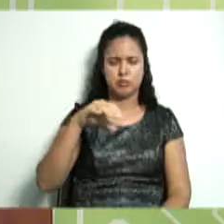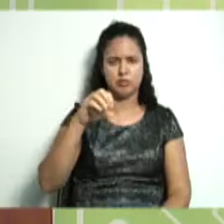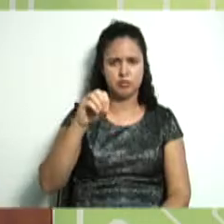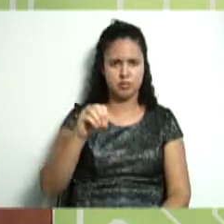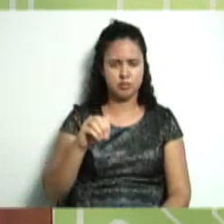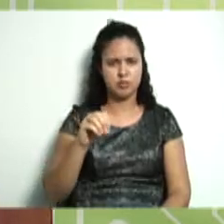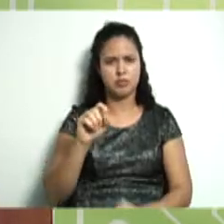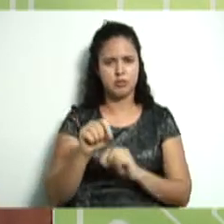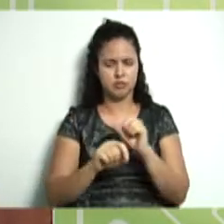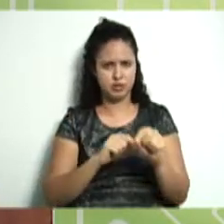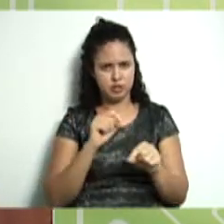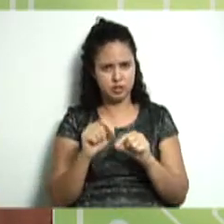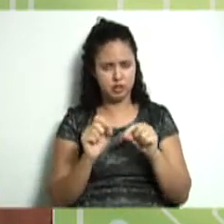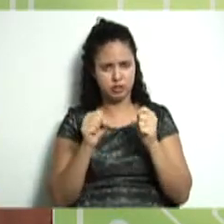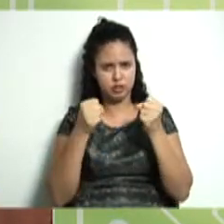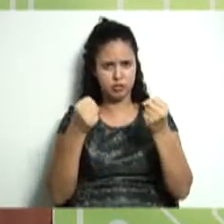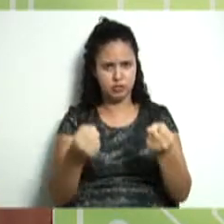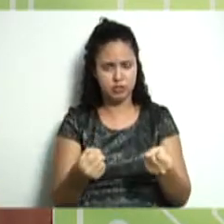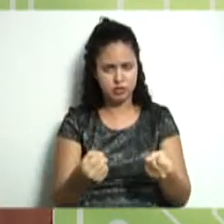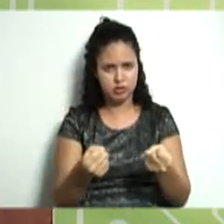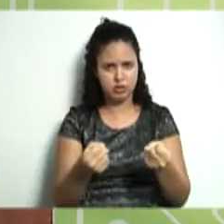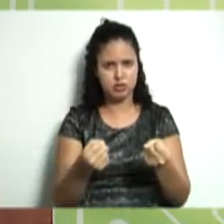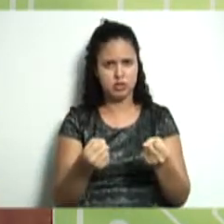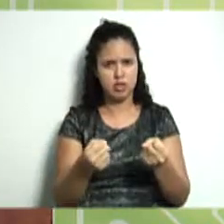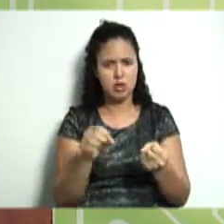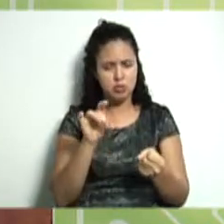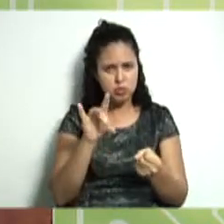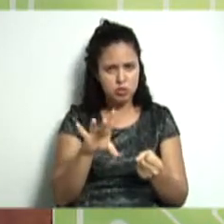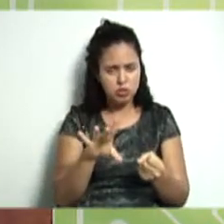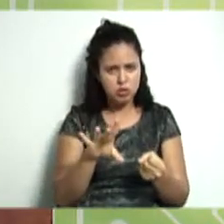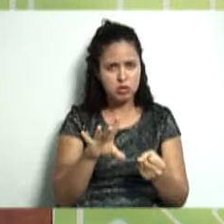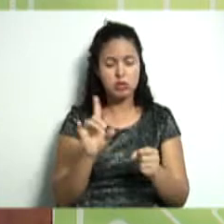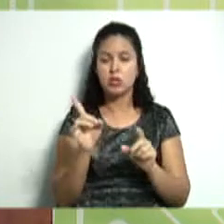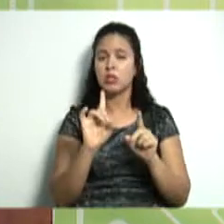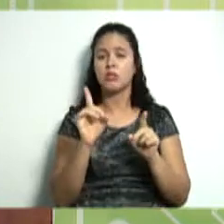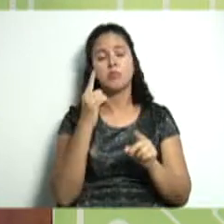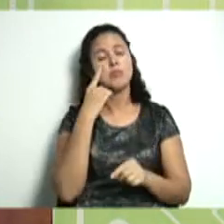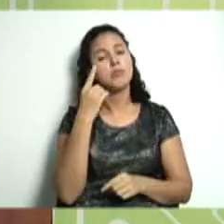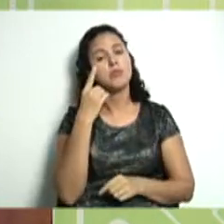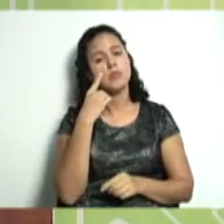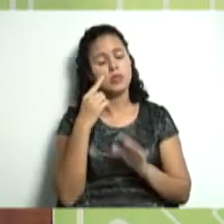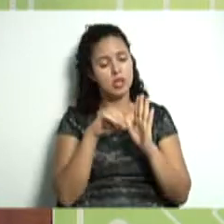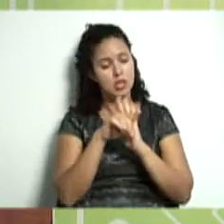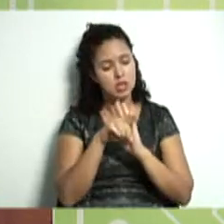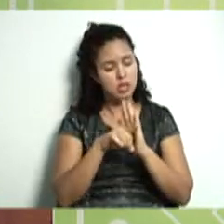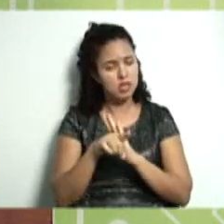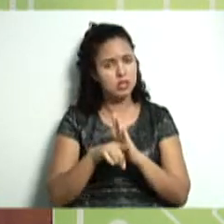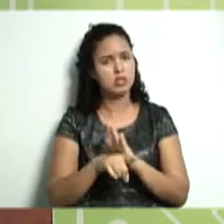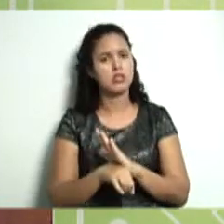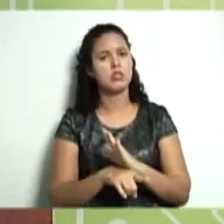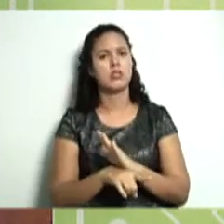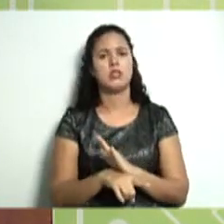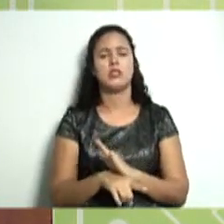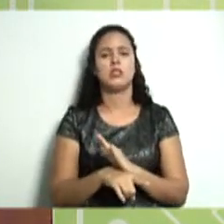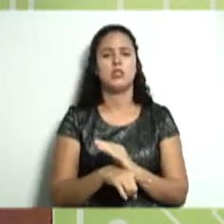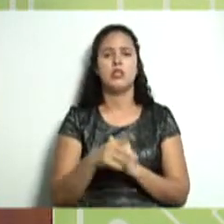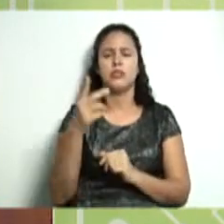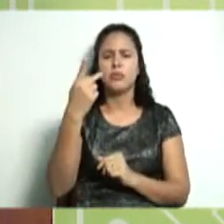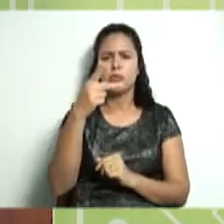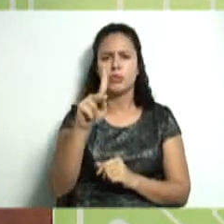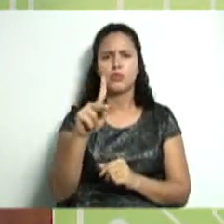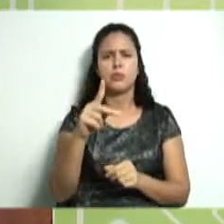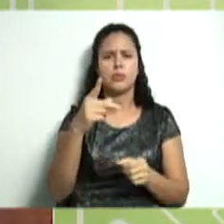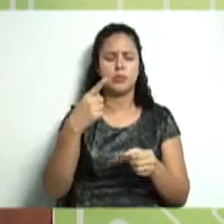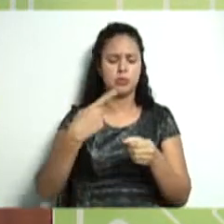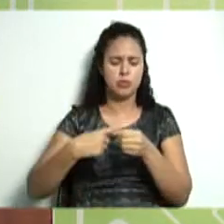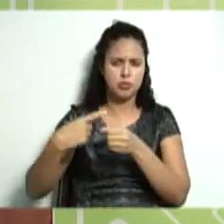infraestrutura é o que a gente tem que fazer na nossa região? Às vezes, não. A gente pode analisar essa questão também